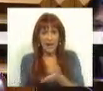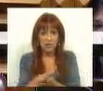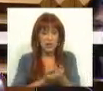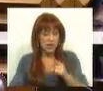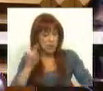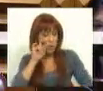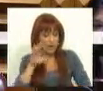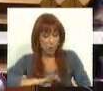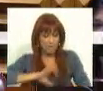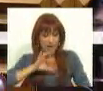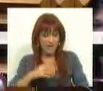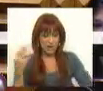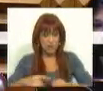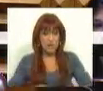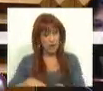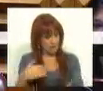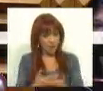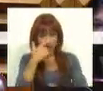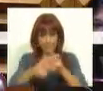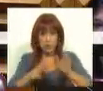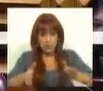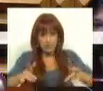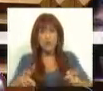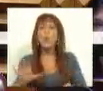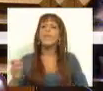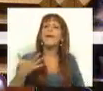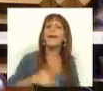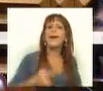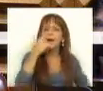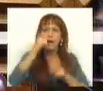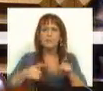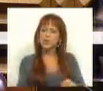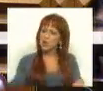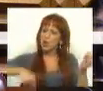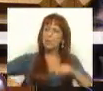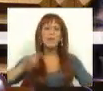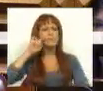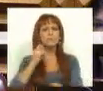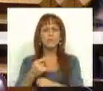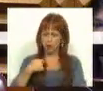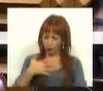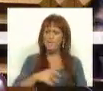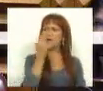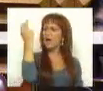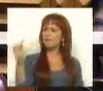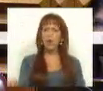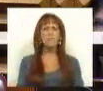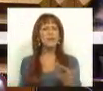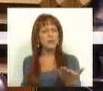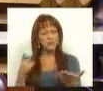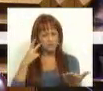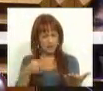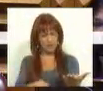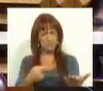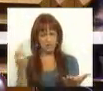confiança jurídica que é devida às pessoas ao quererem que as pessoas que venham a requerer a aposentação vejam essa